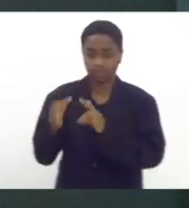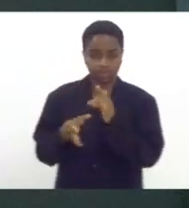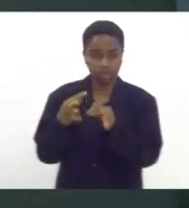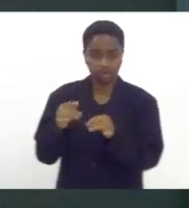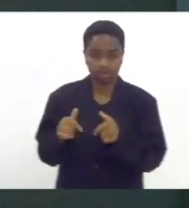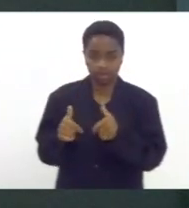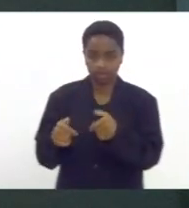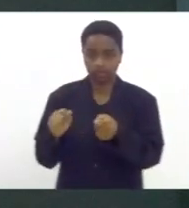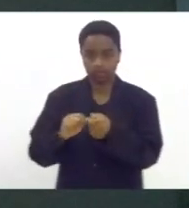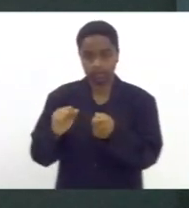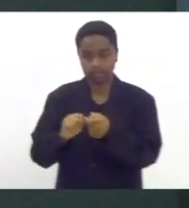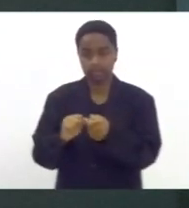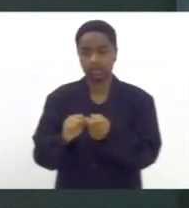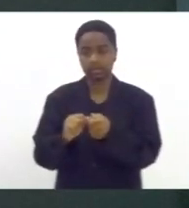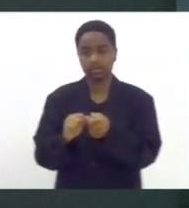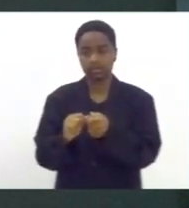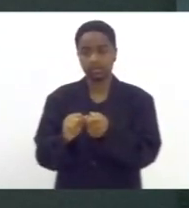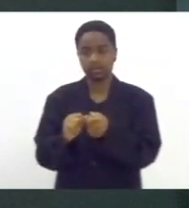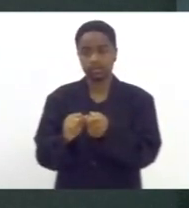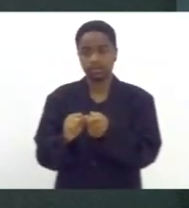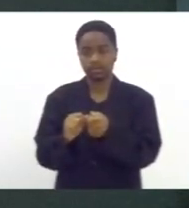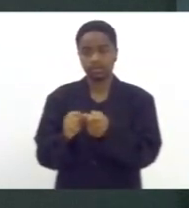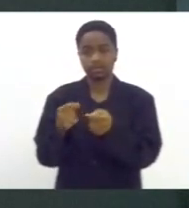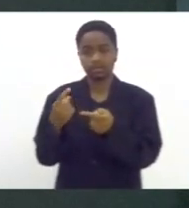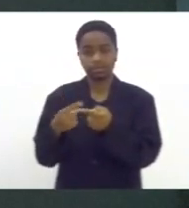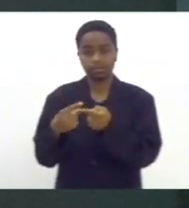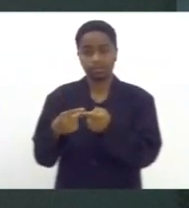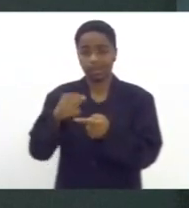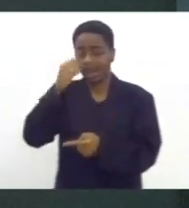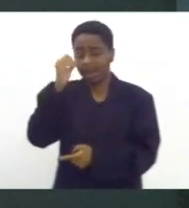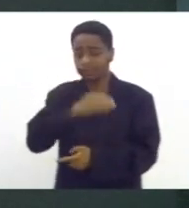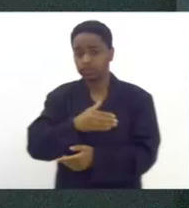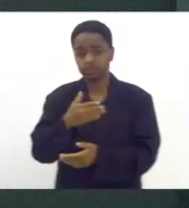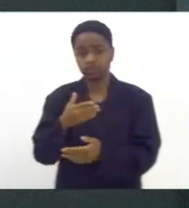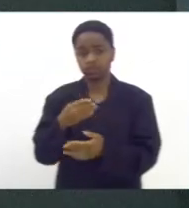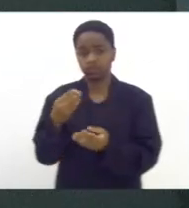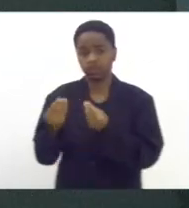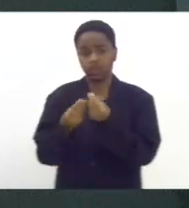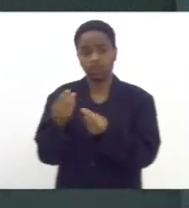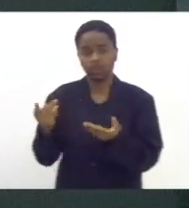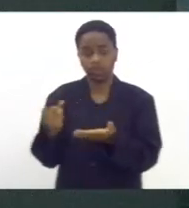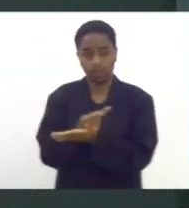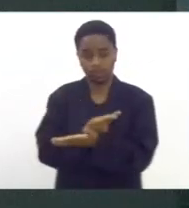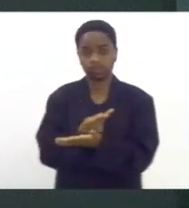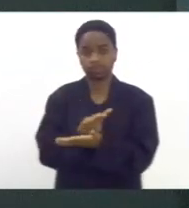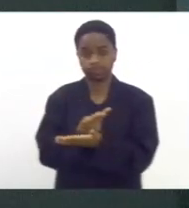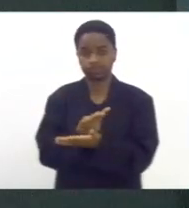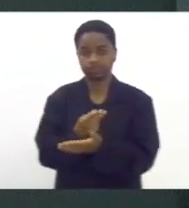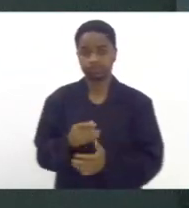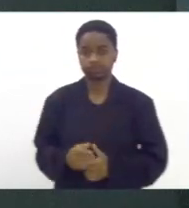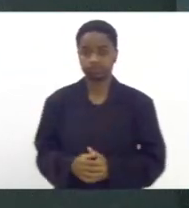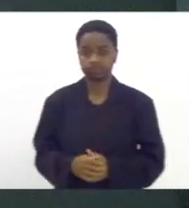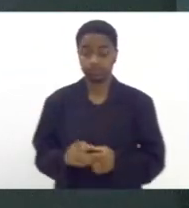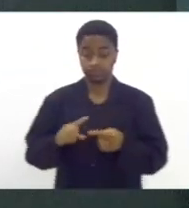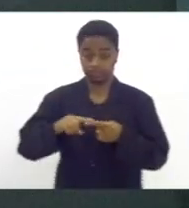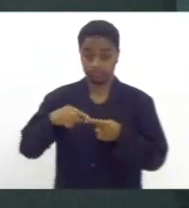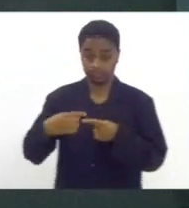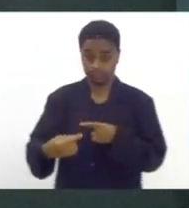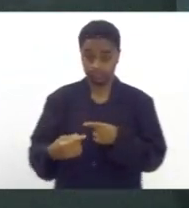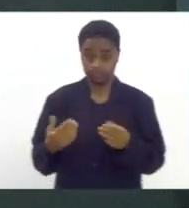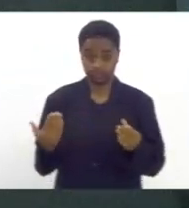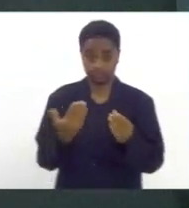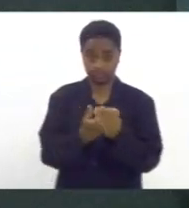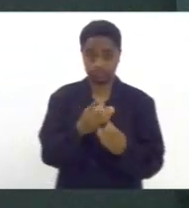hoje de uma maneira tão tão bruta e tão grosseira após a ação da Defensoria